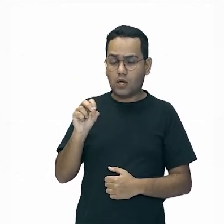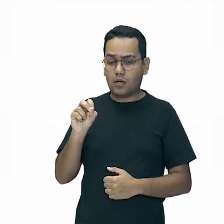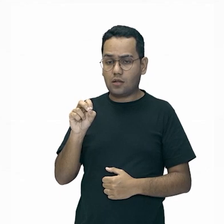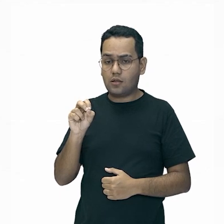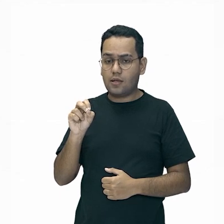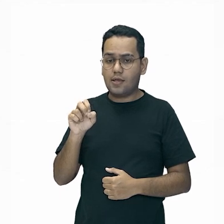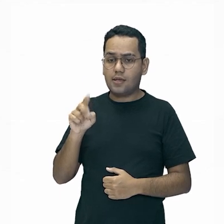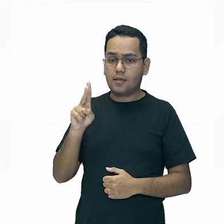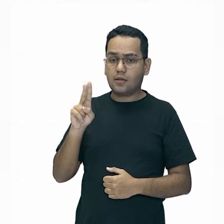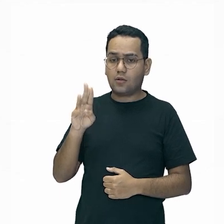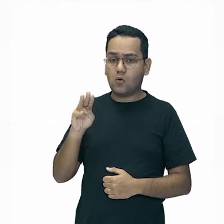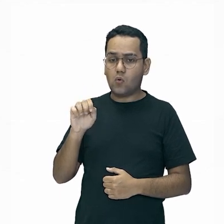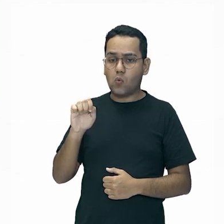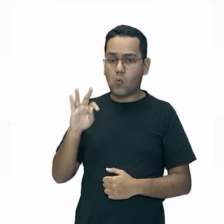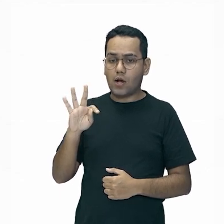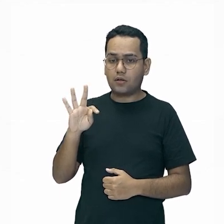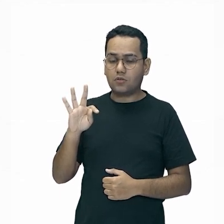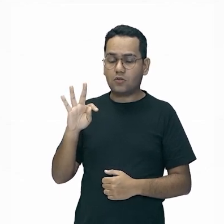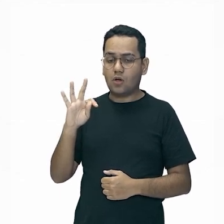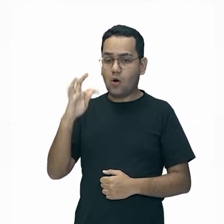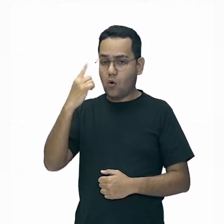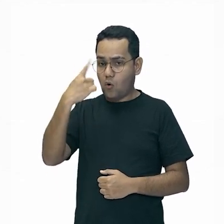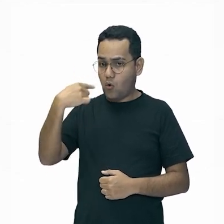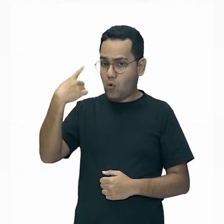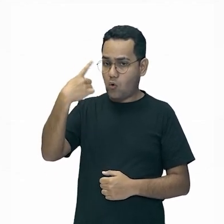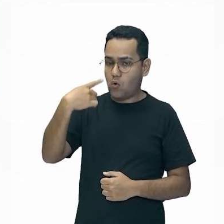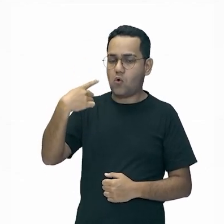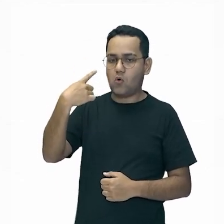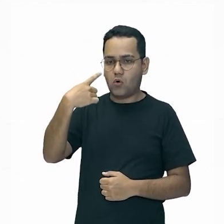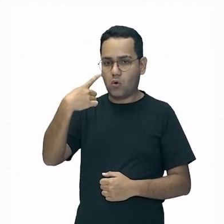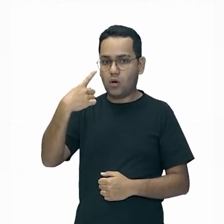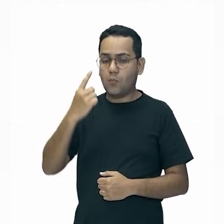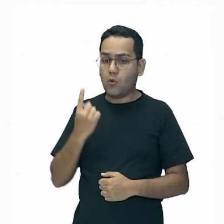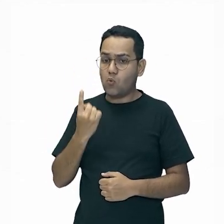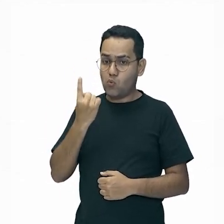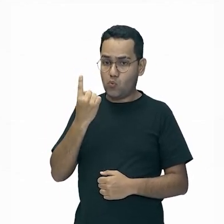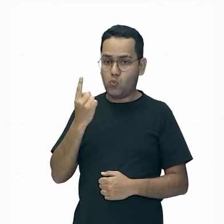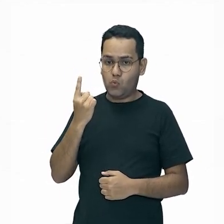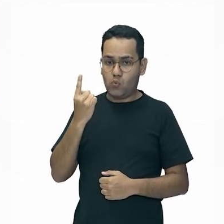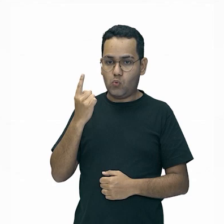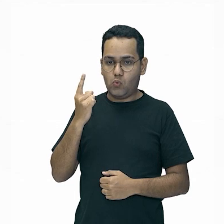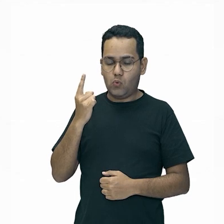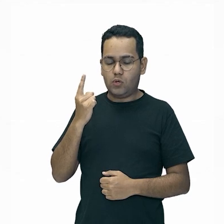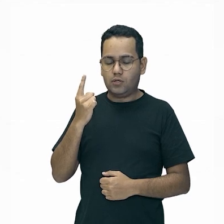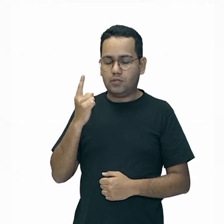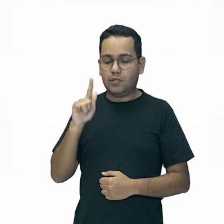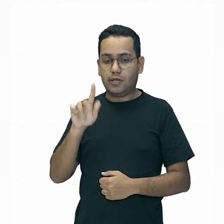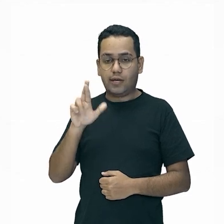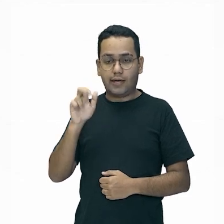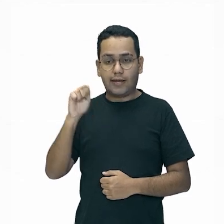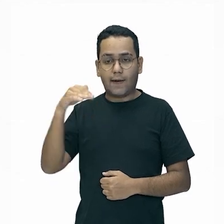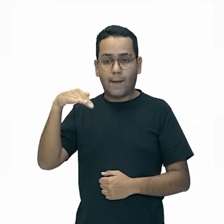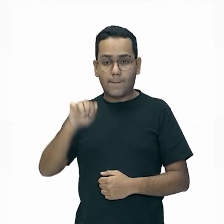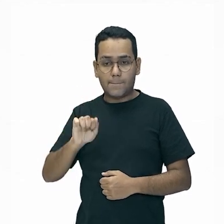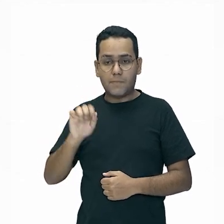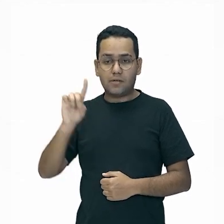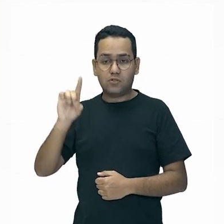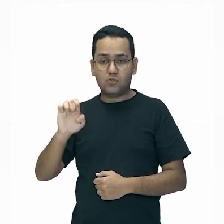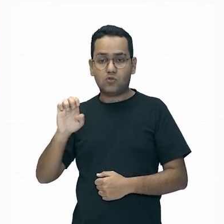de energia sendo liberados por 1 grama de urânio, tá, pessoal? Então, é muita e